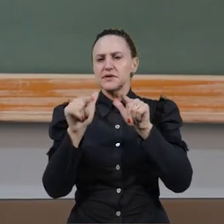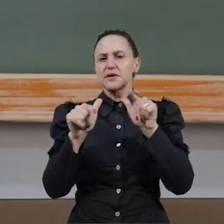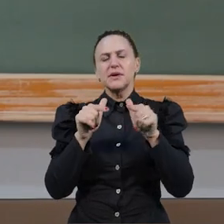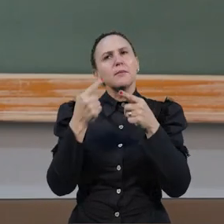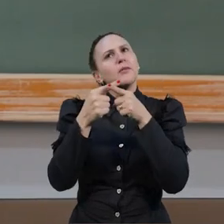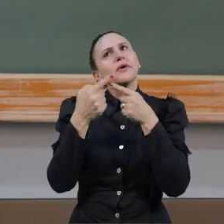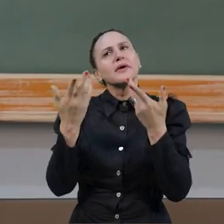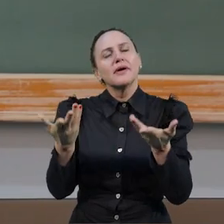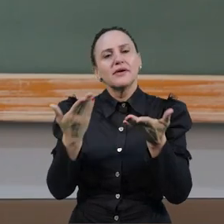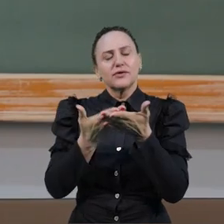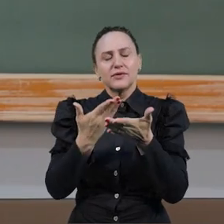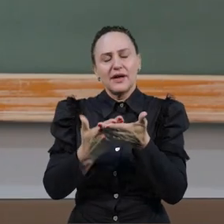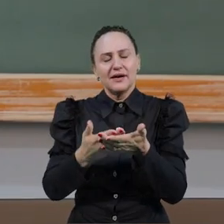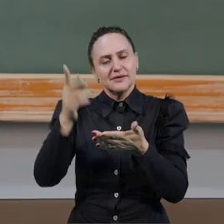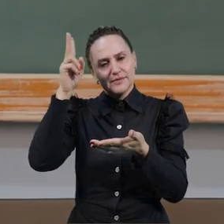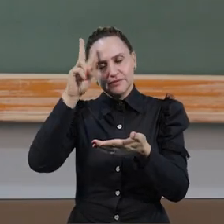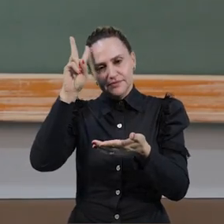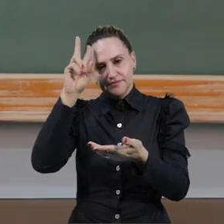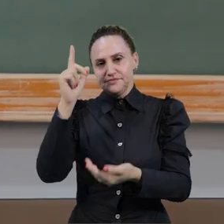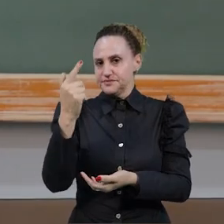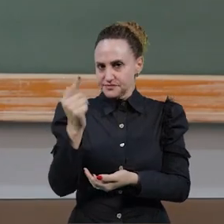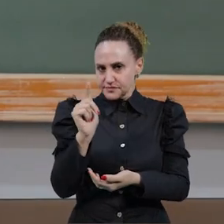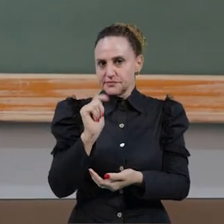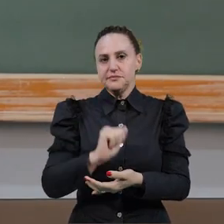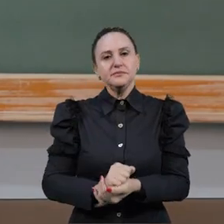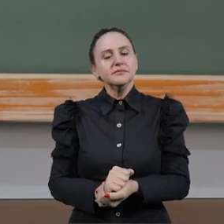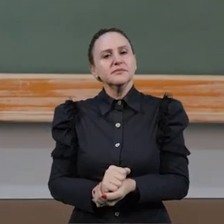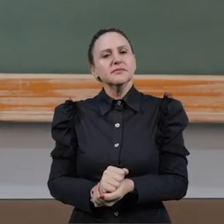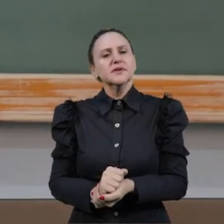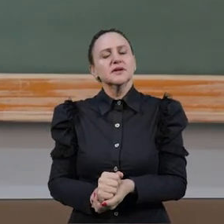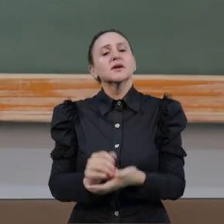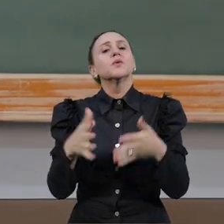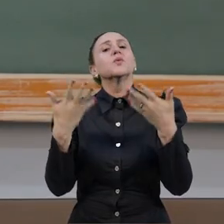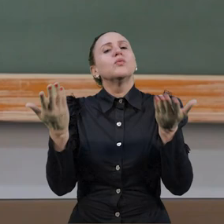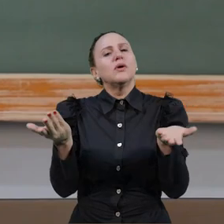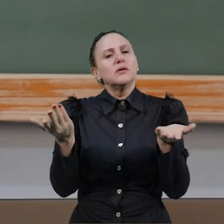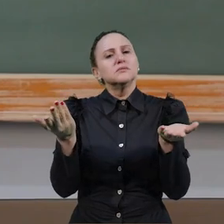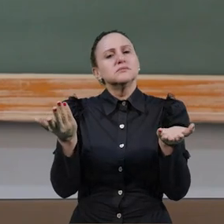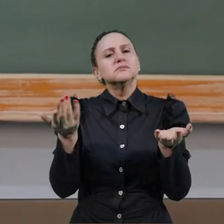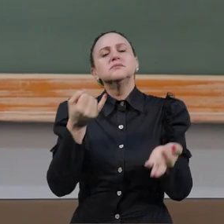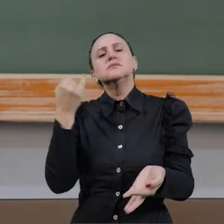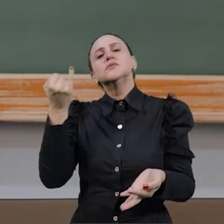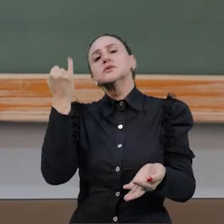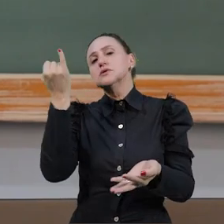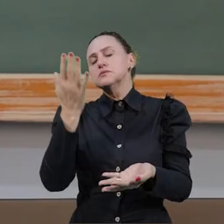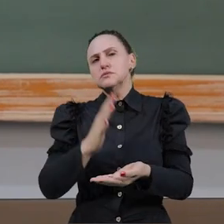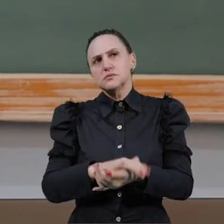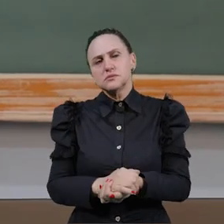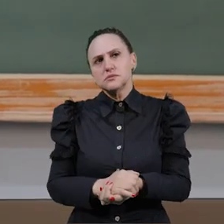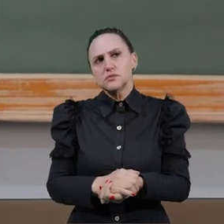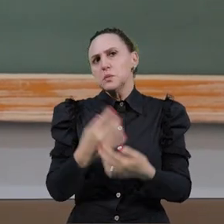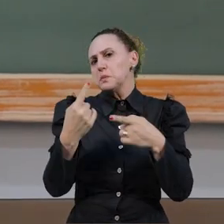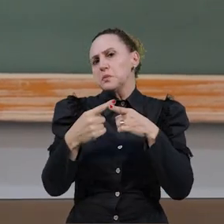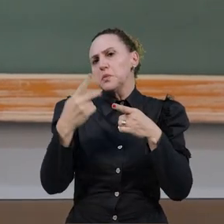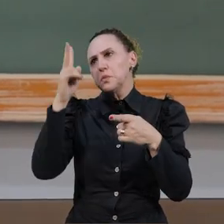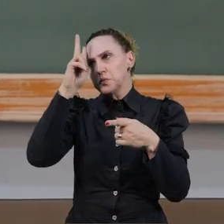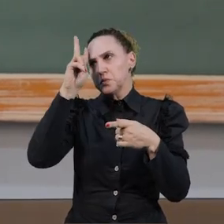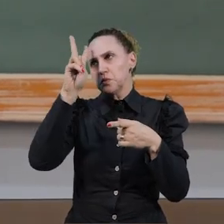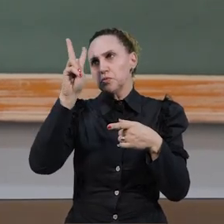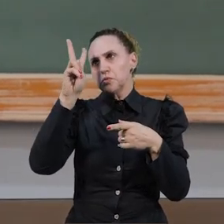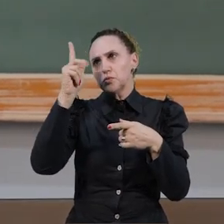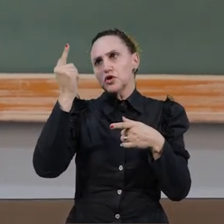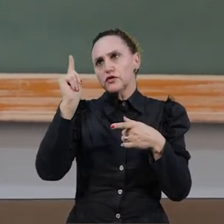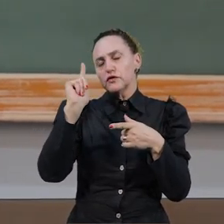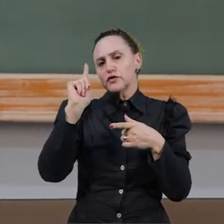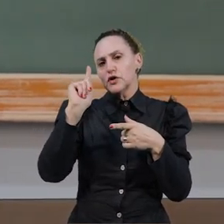História e Geografia nos anos iniciais. Qual a importância? O que a História e a Geografia pode contribuir